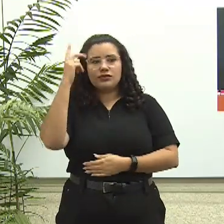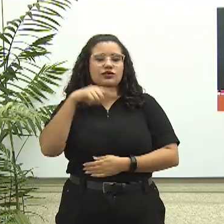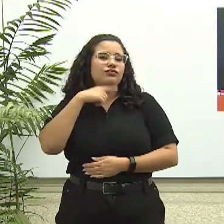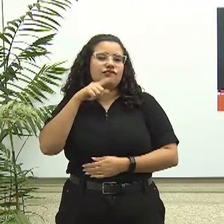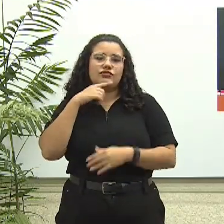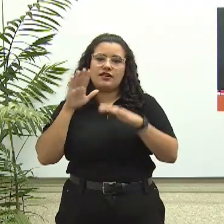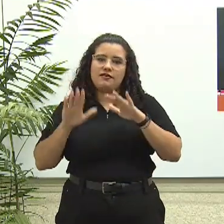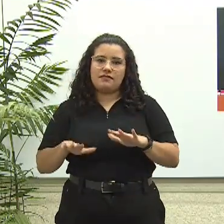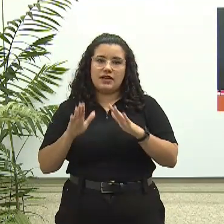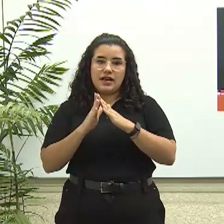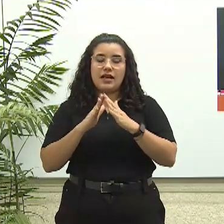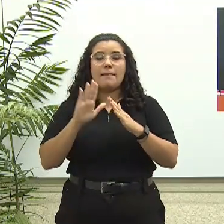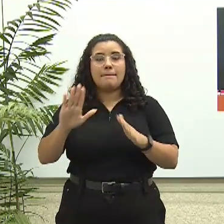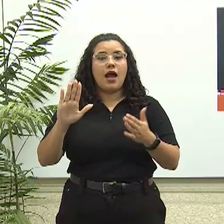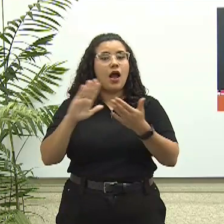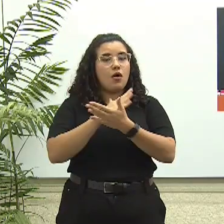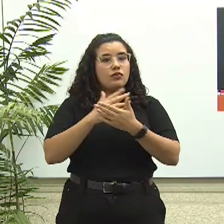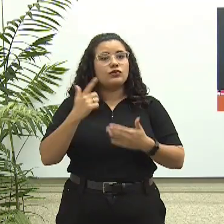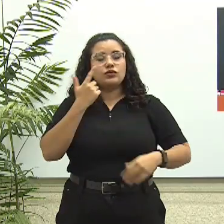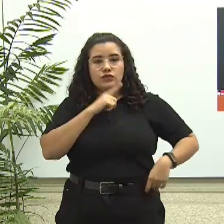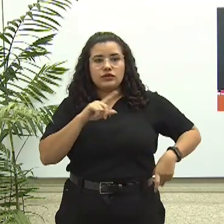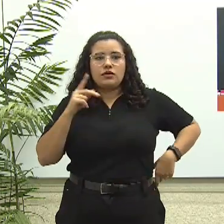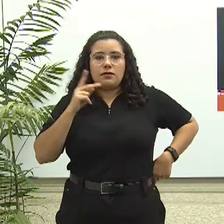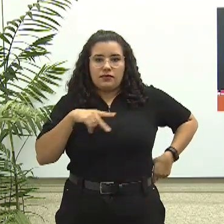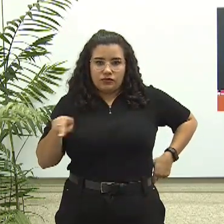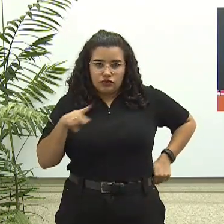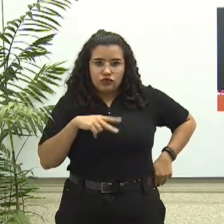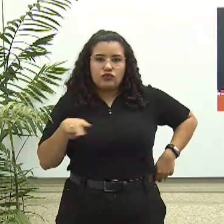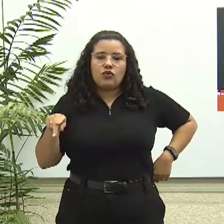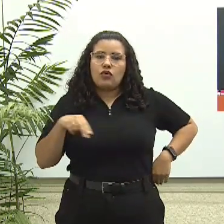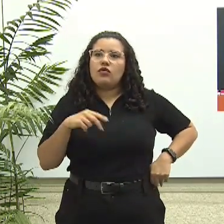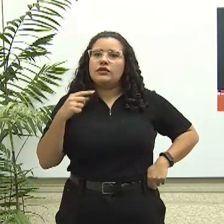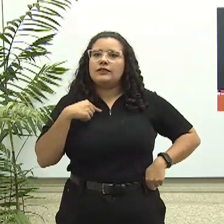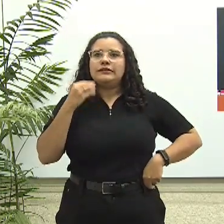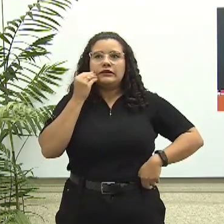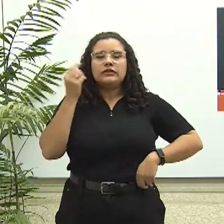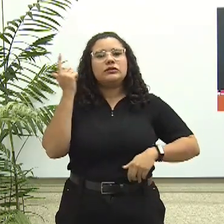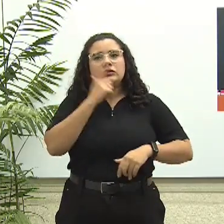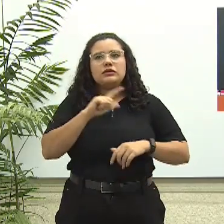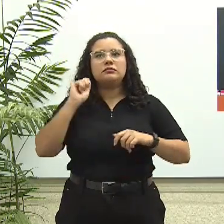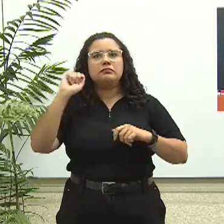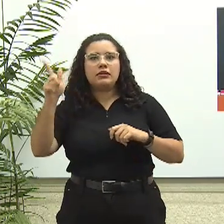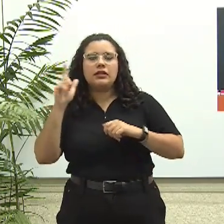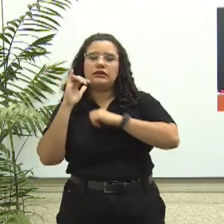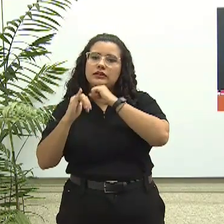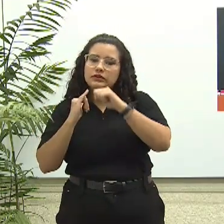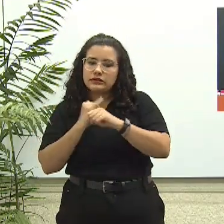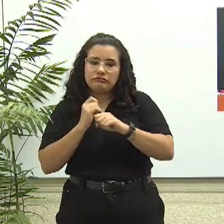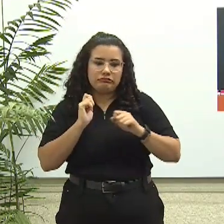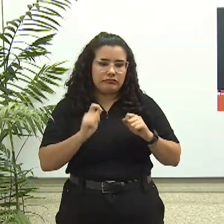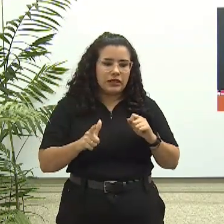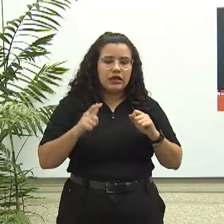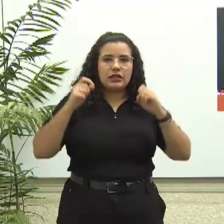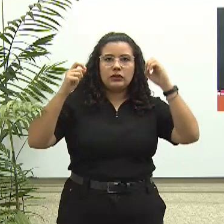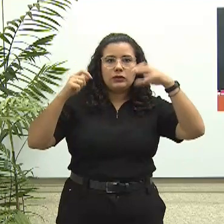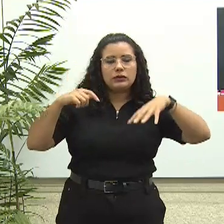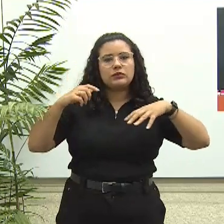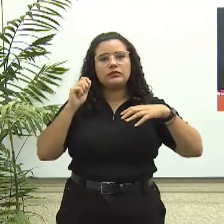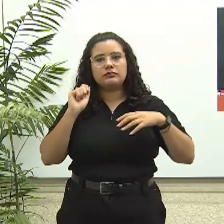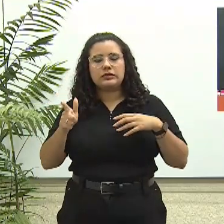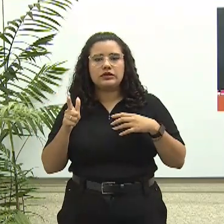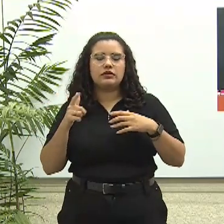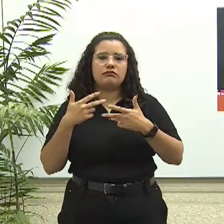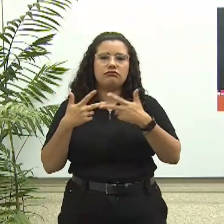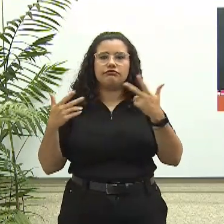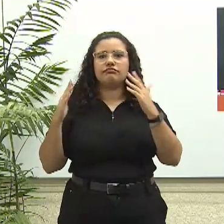possibilidade Mas quem ficou e os professores a gente deu conta né da eletricidade da próprio computador os gestores né essa